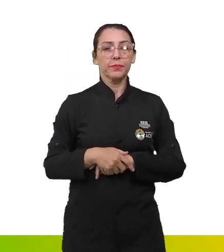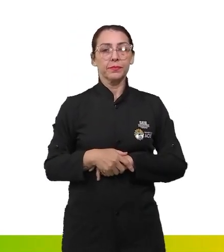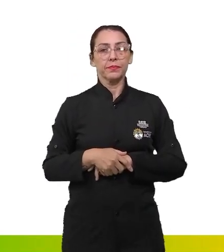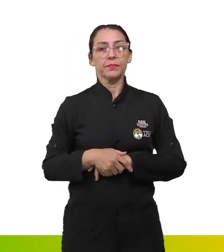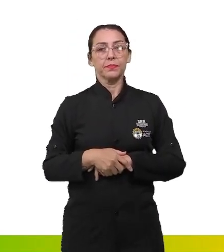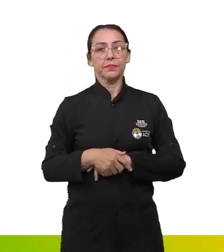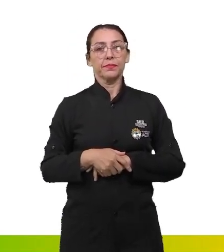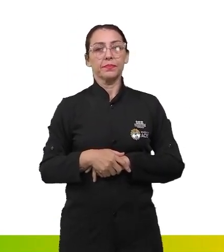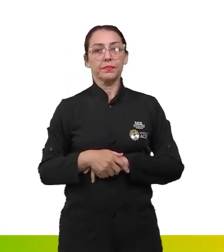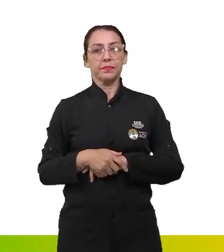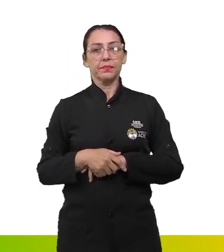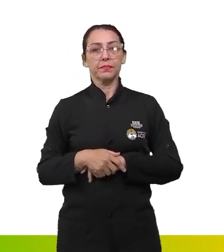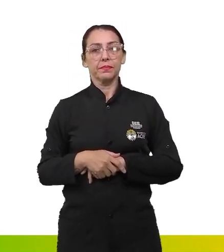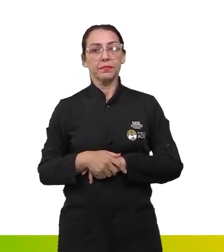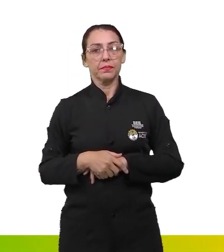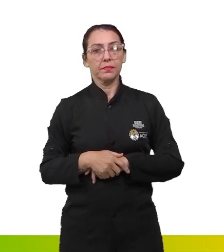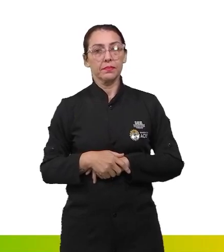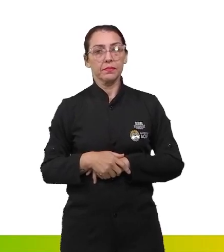el melón.